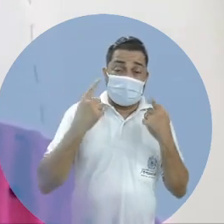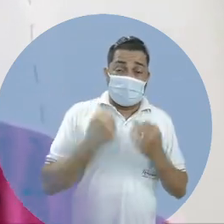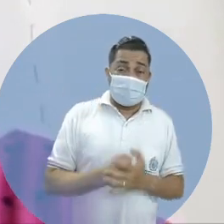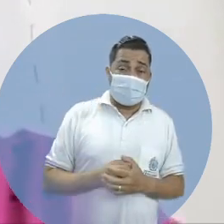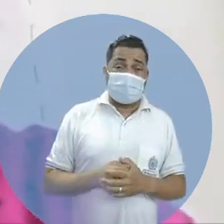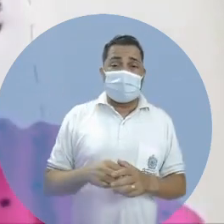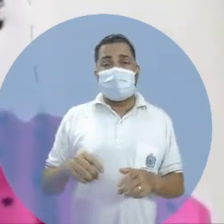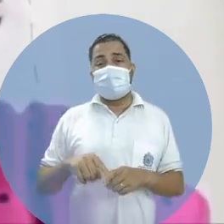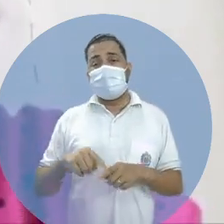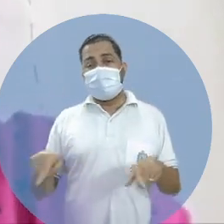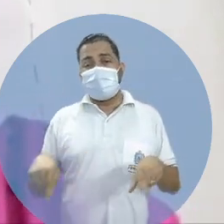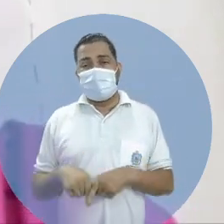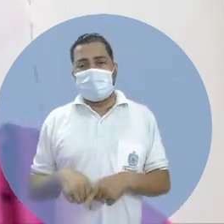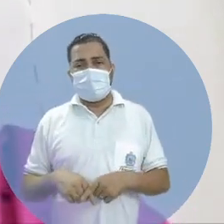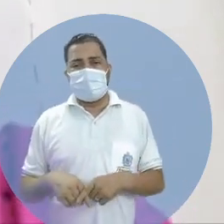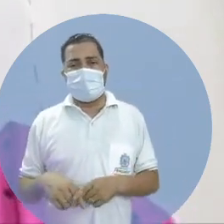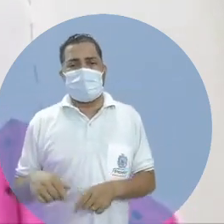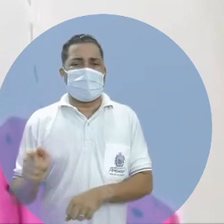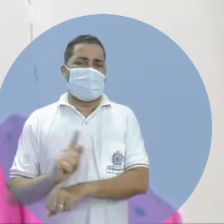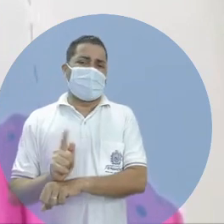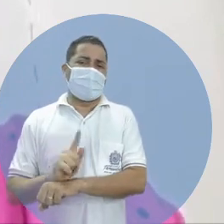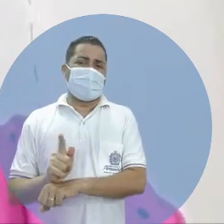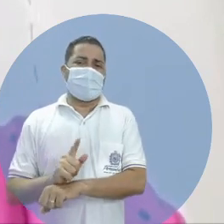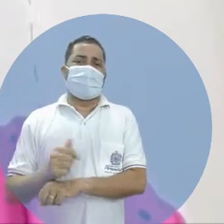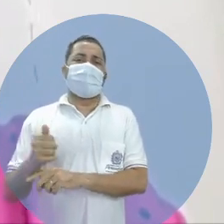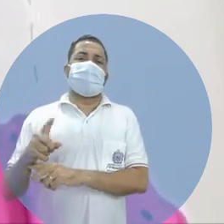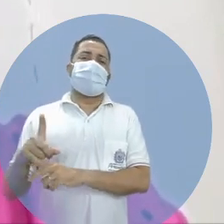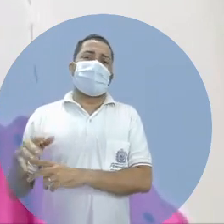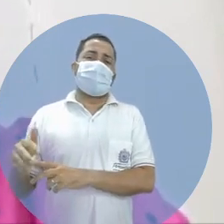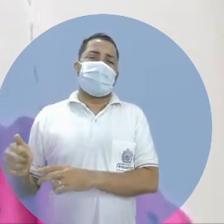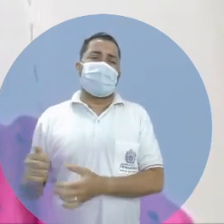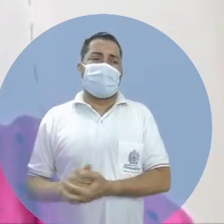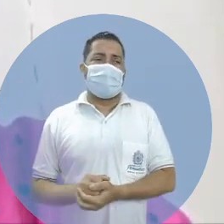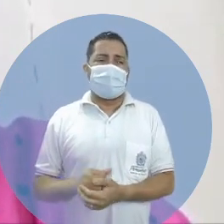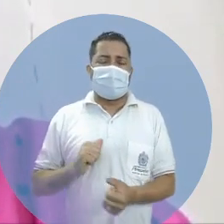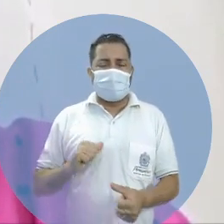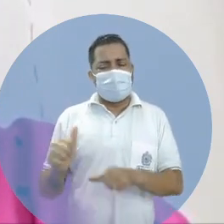época, a gestora era Andréa de Cássia, e eu transformei essa dor, esse sofrimento,